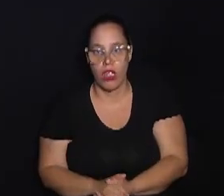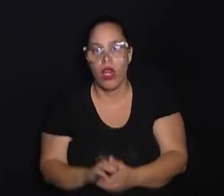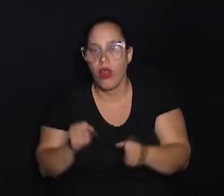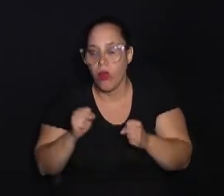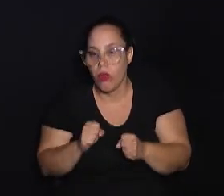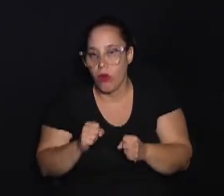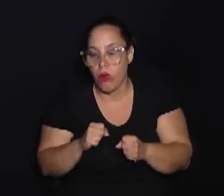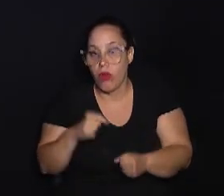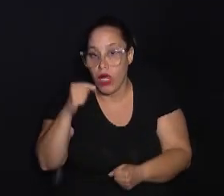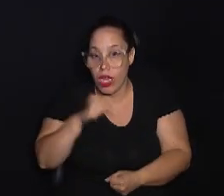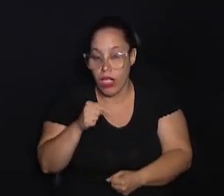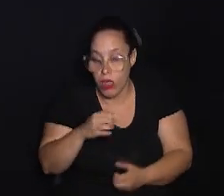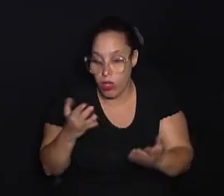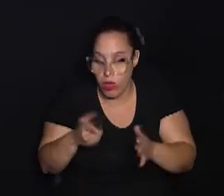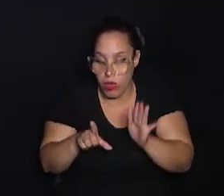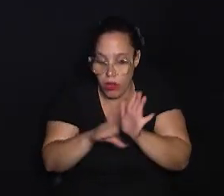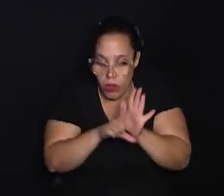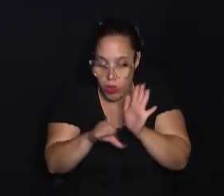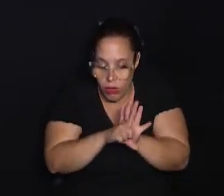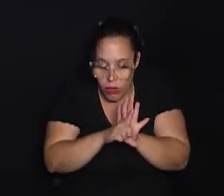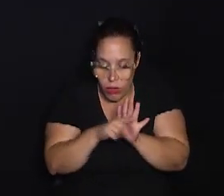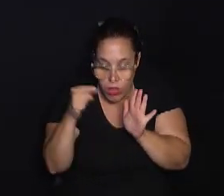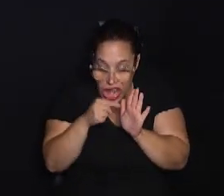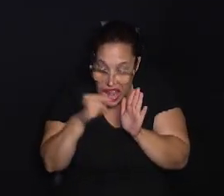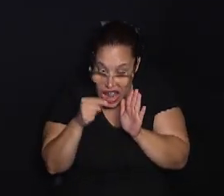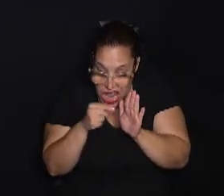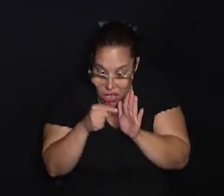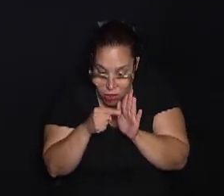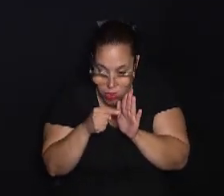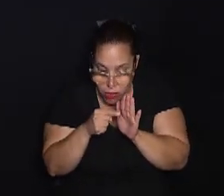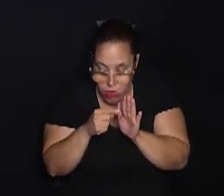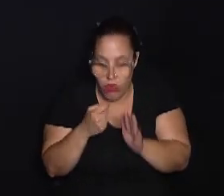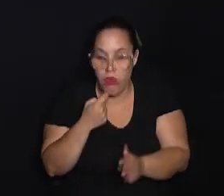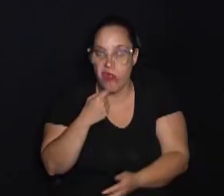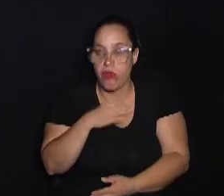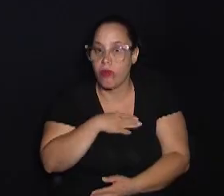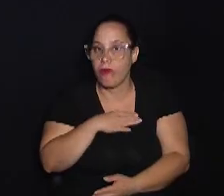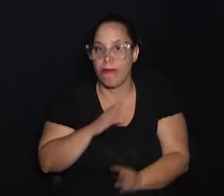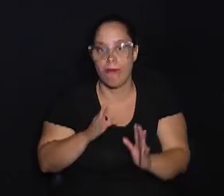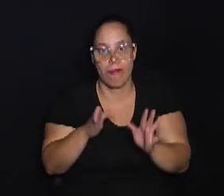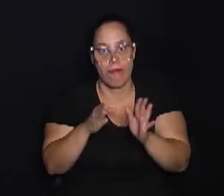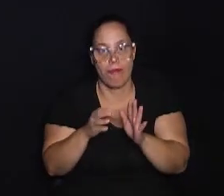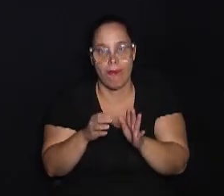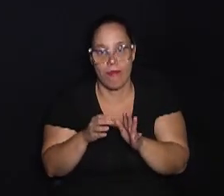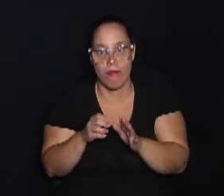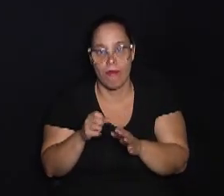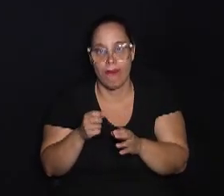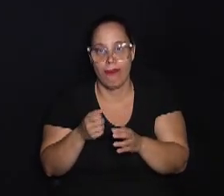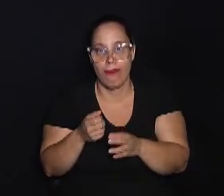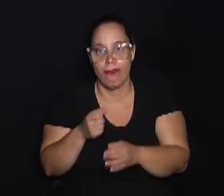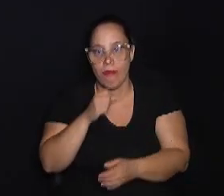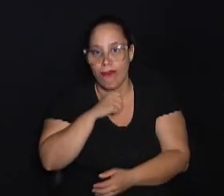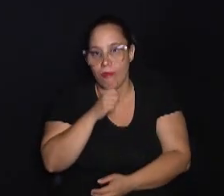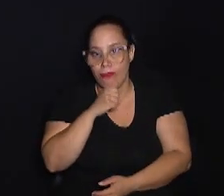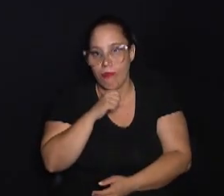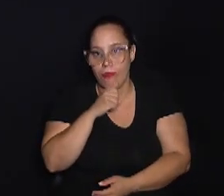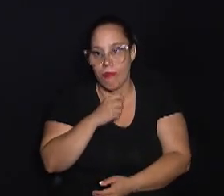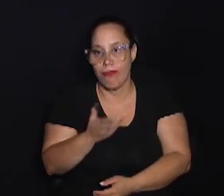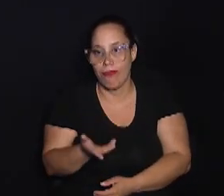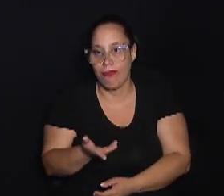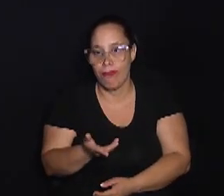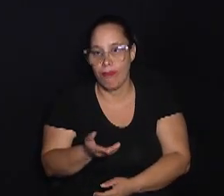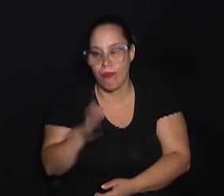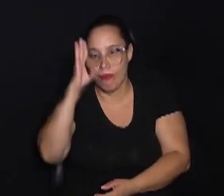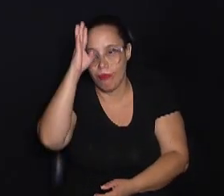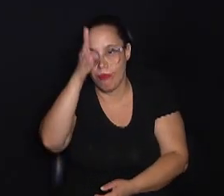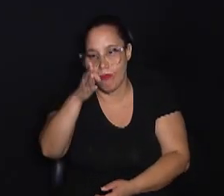mas nesse momento o que está vigente é essa lei. E Campinas não segue o Estatuto do Idoso nesse sentido, ele considera, né, a